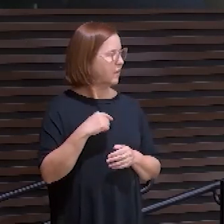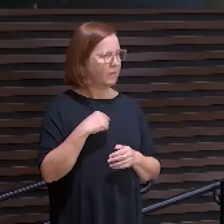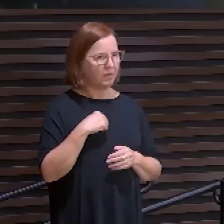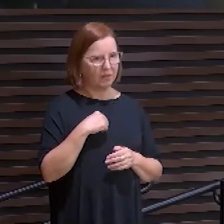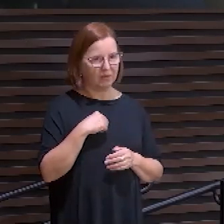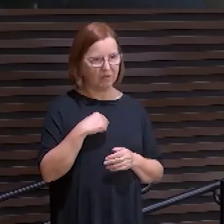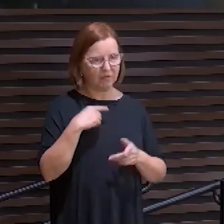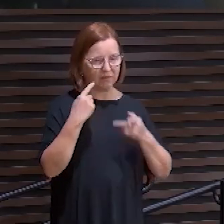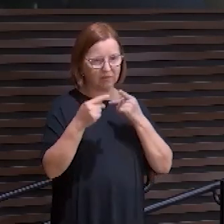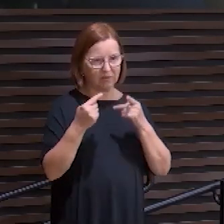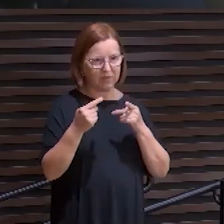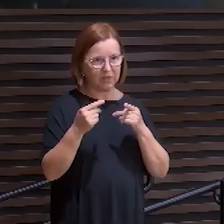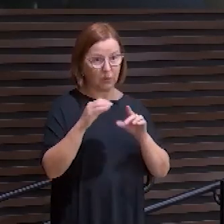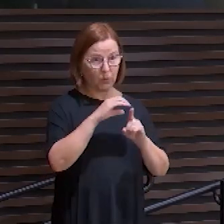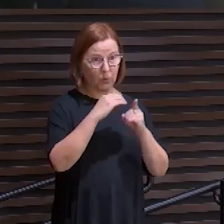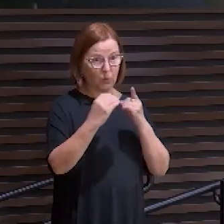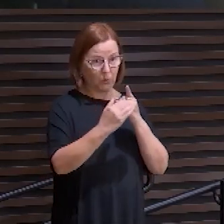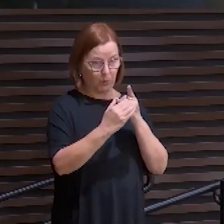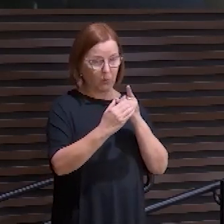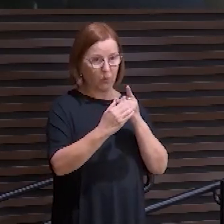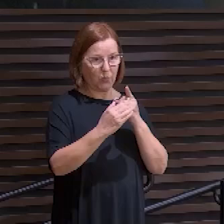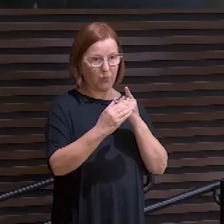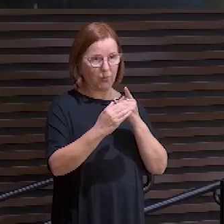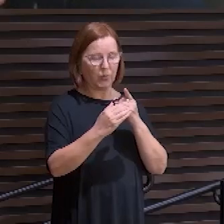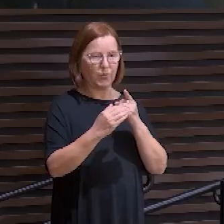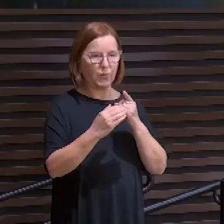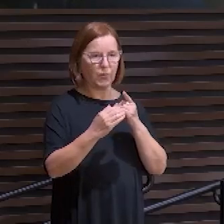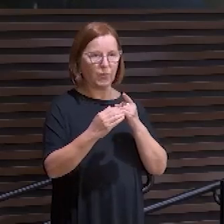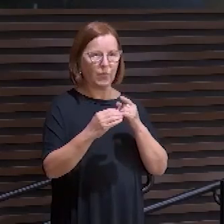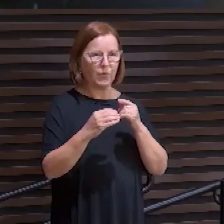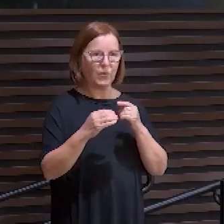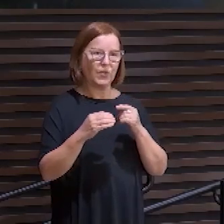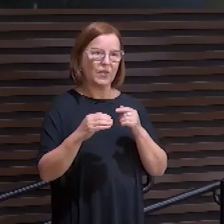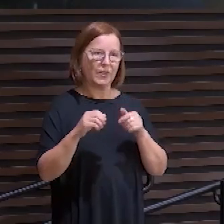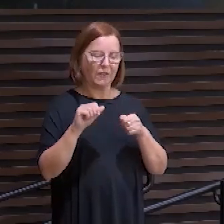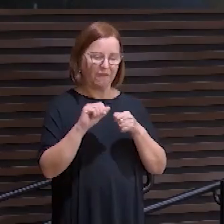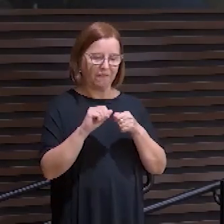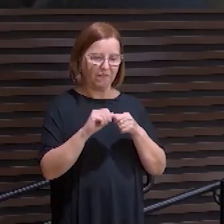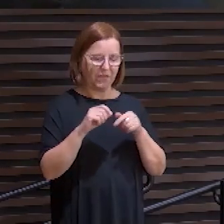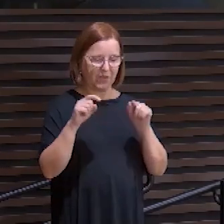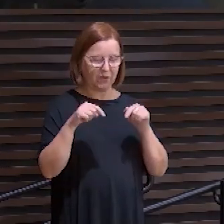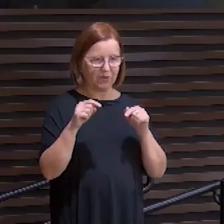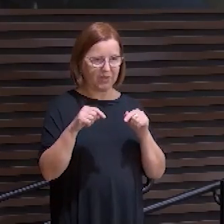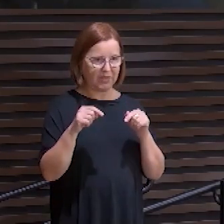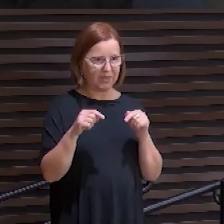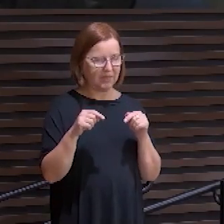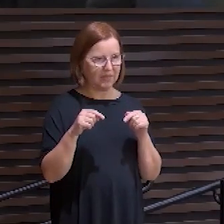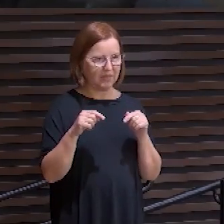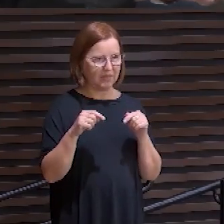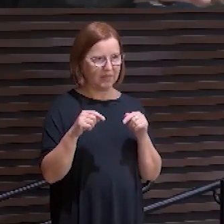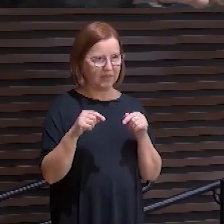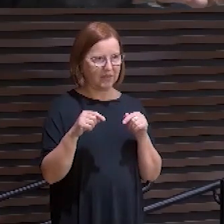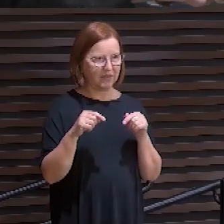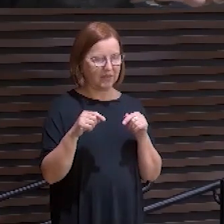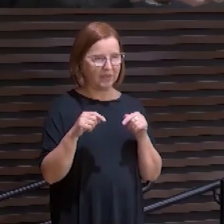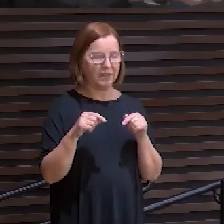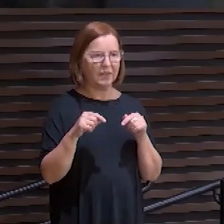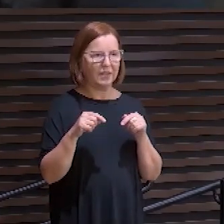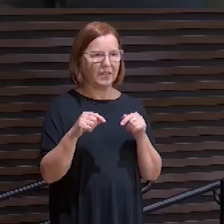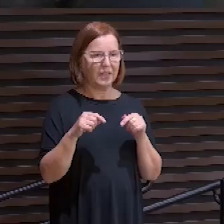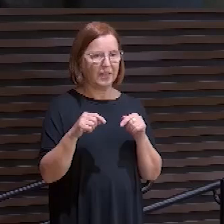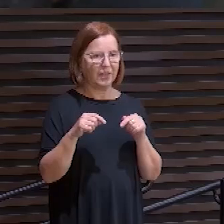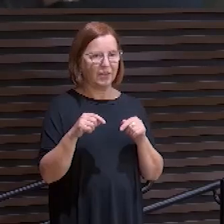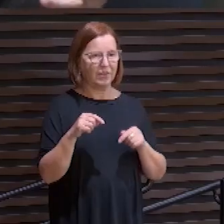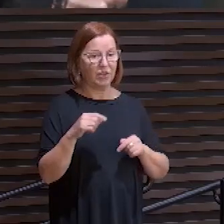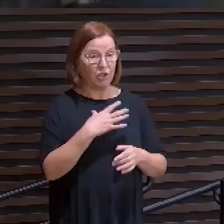culto doméstico que o Marquinho fez com a sua família aqui é um culto doméstico de meninos já adolescentes.